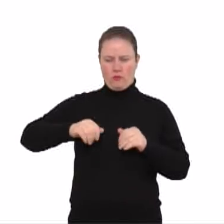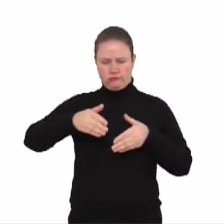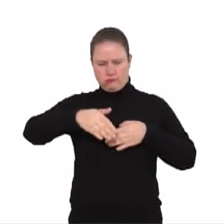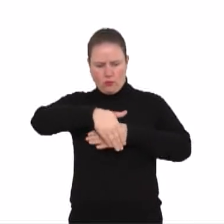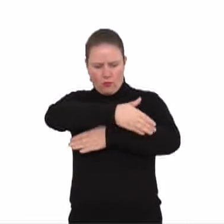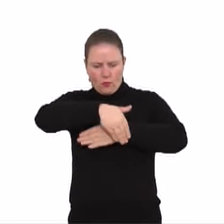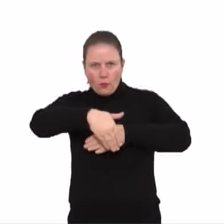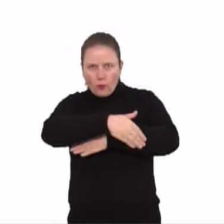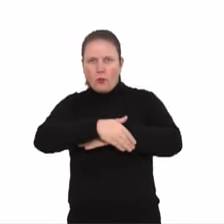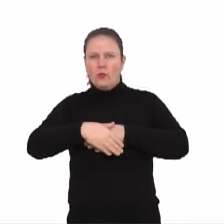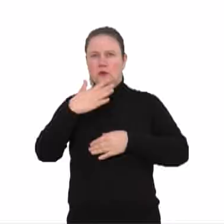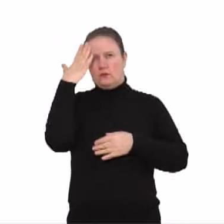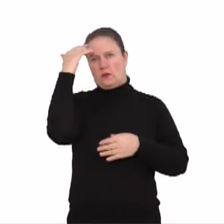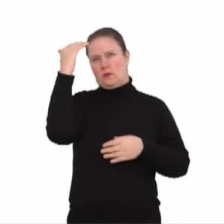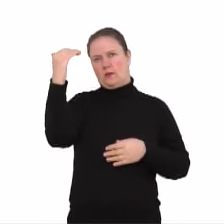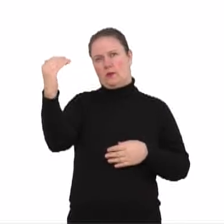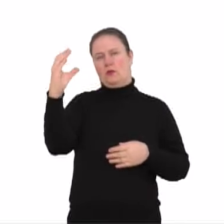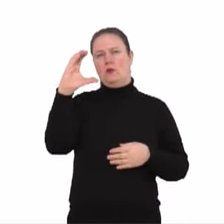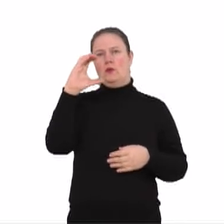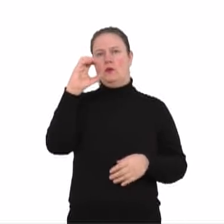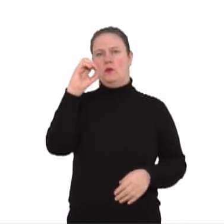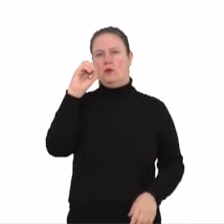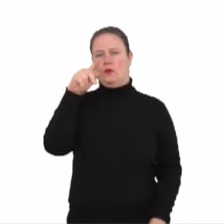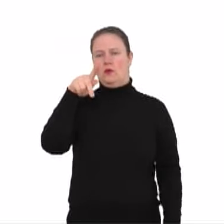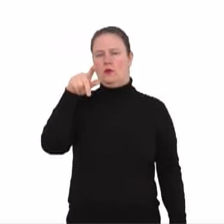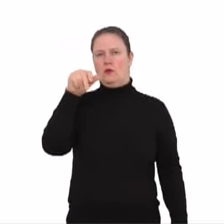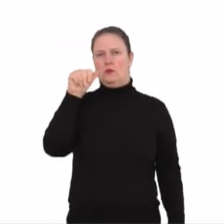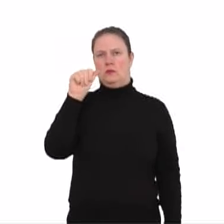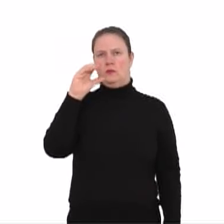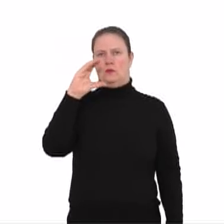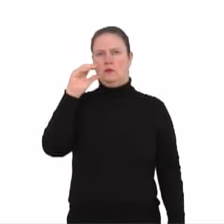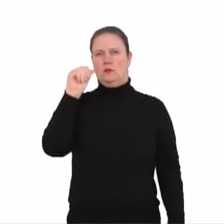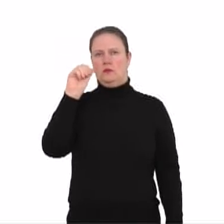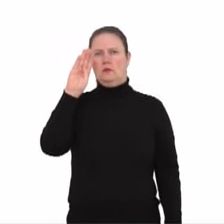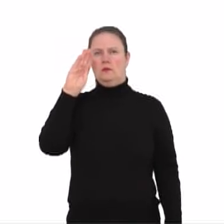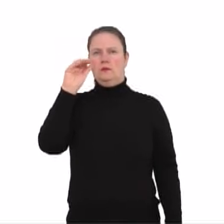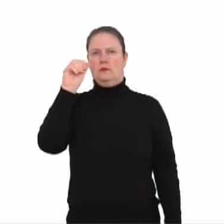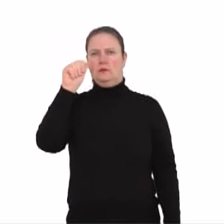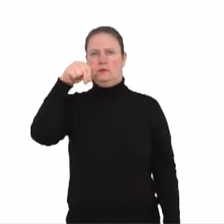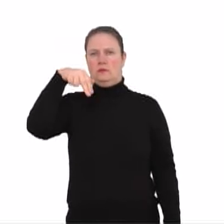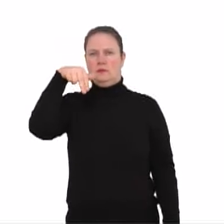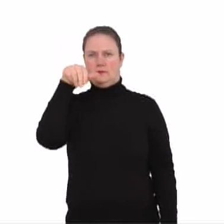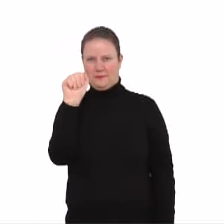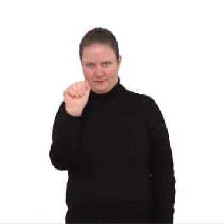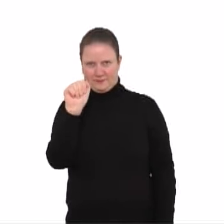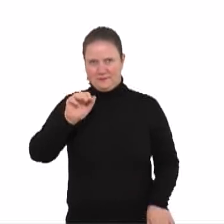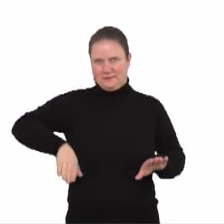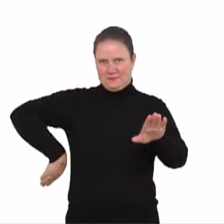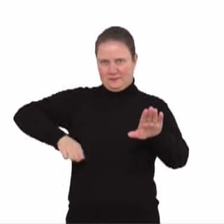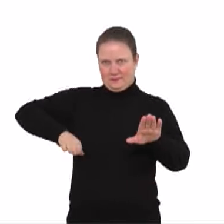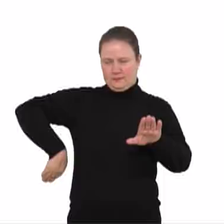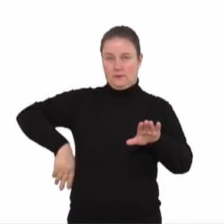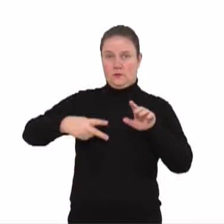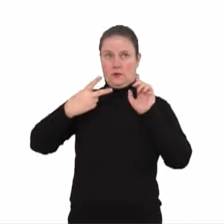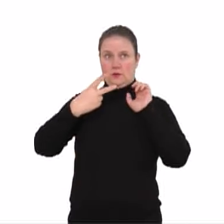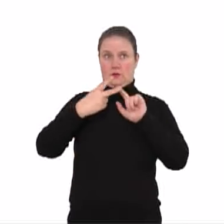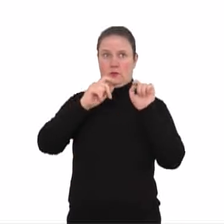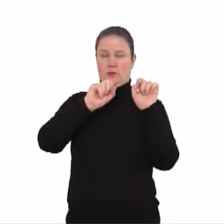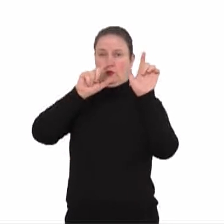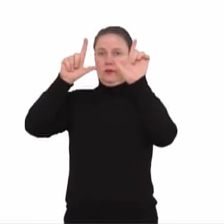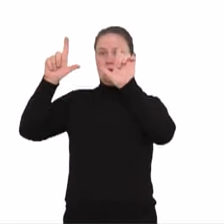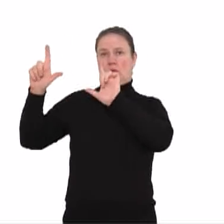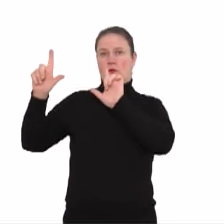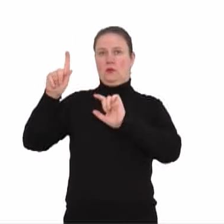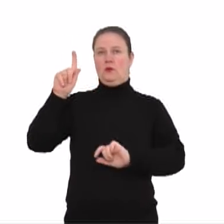famoso, onde é? Copacabana Beach, né? O calçadão de Copacabana. E a segunda imagem? É a